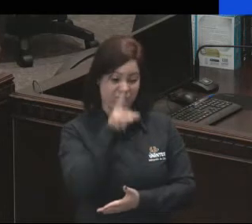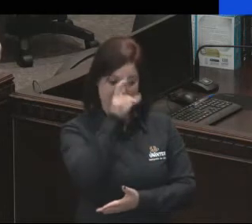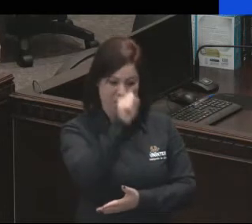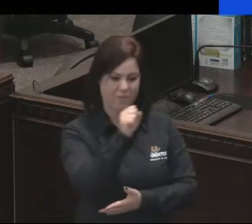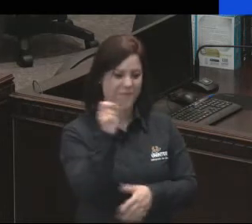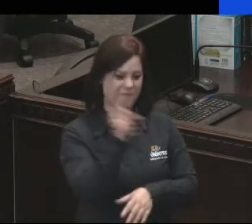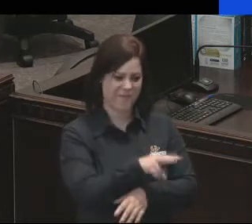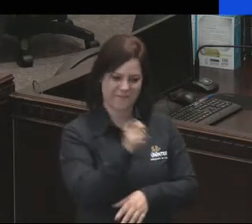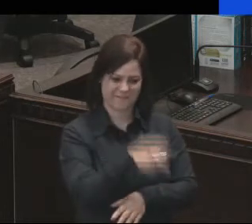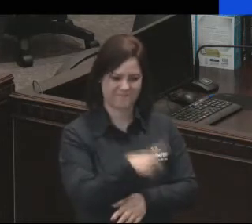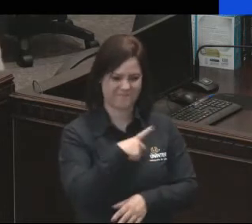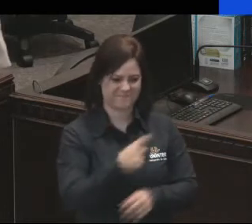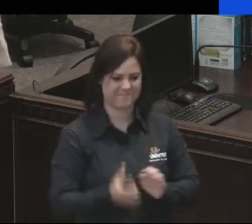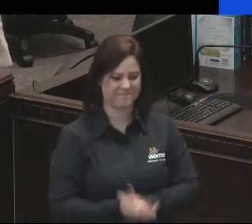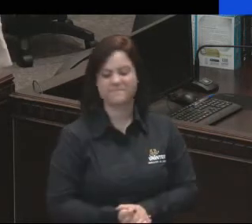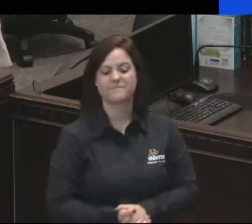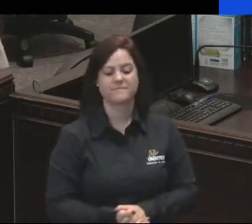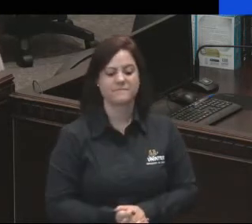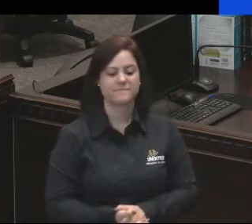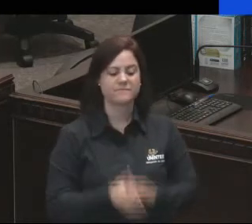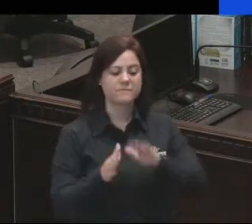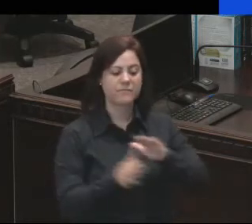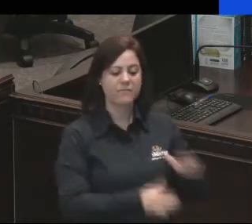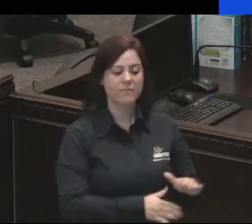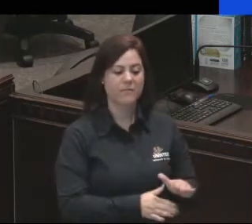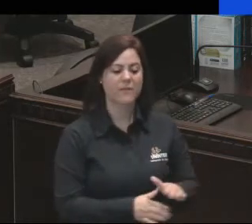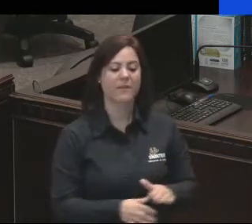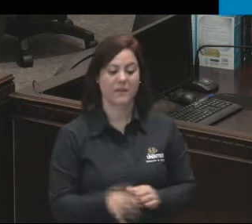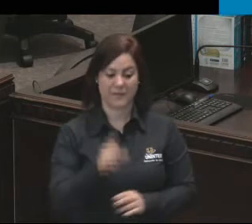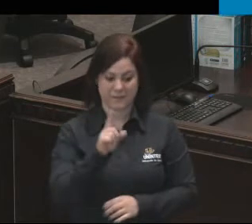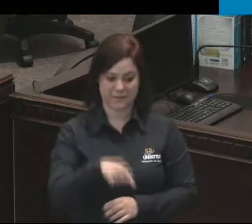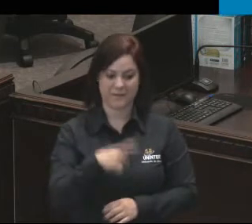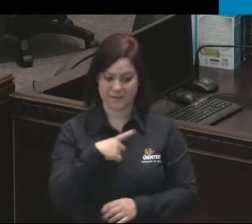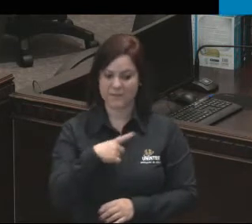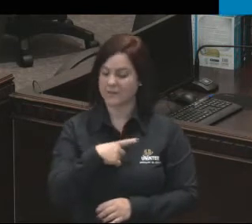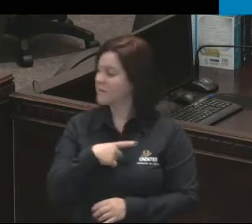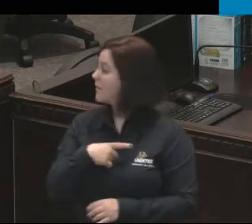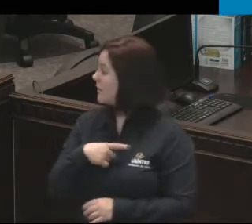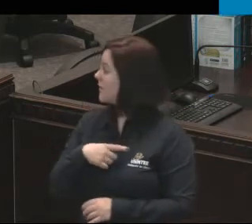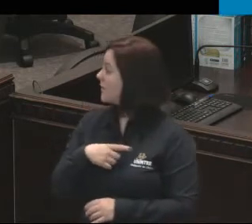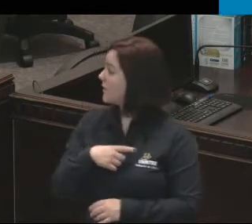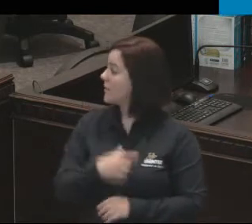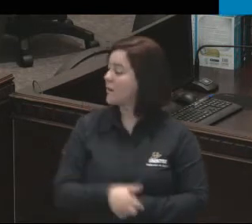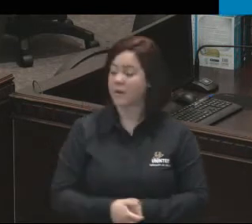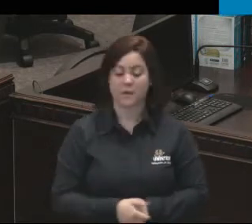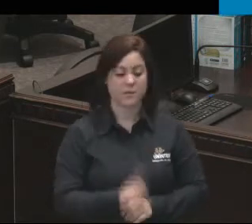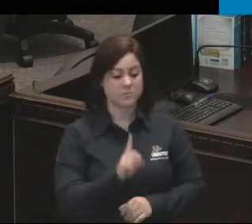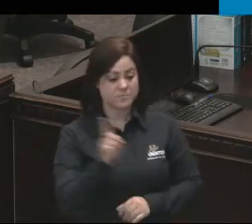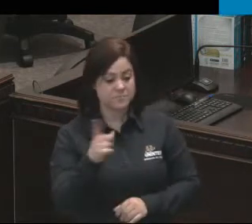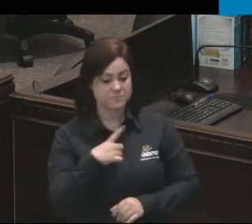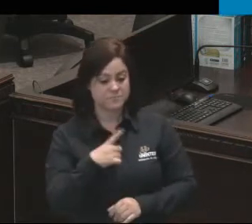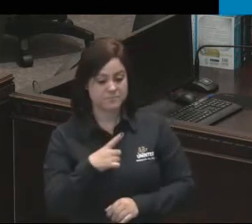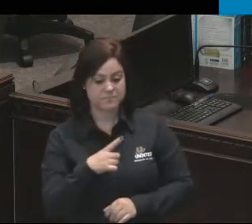Os organoclorados foram substituídos pelos organofosforados. Os organofosforados são bem, e os carbamatos, eles são